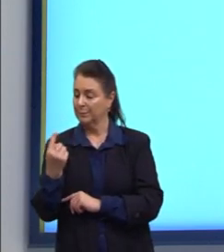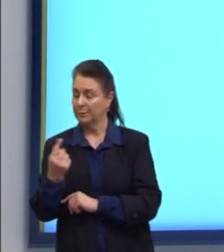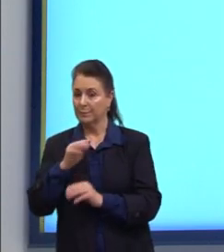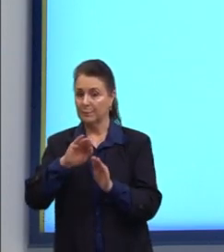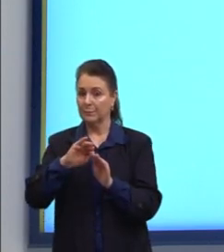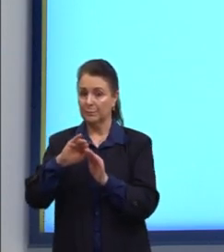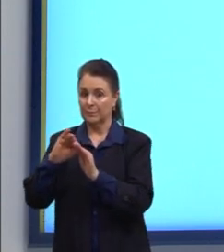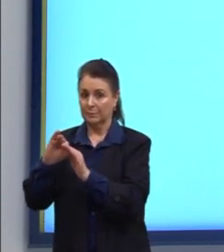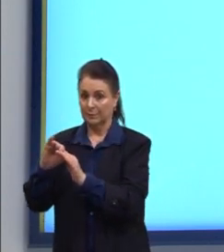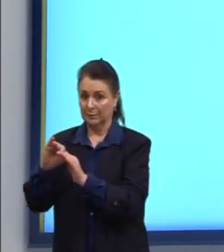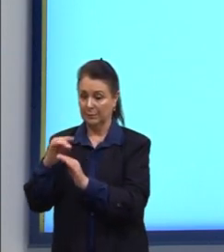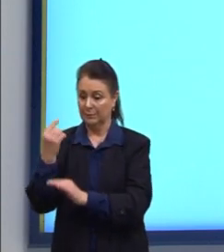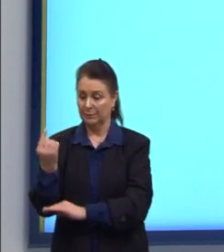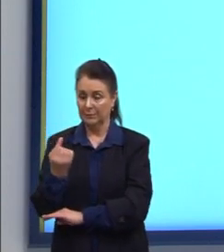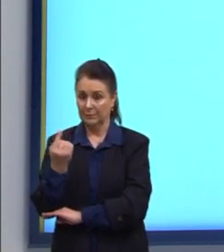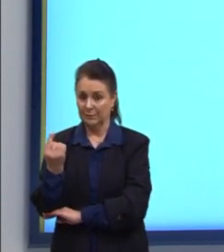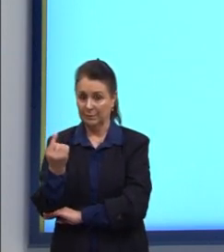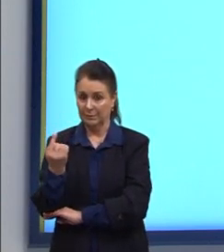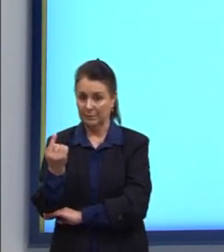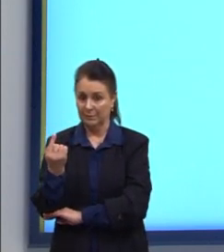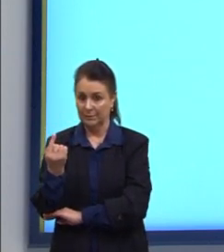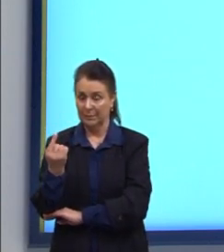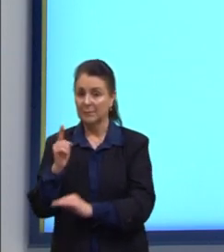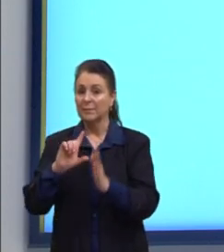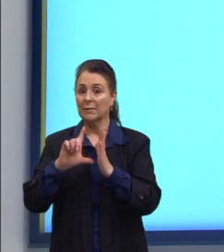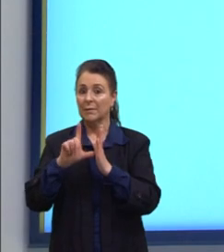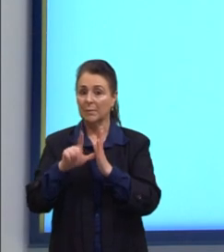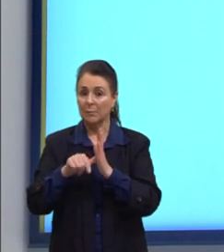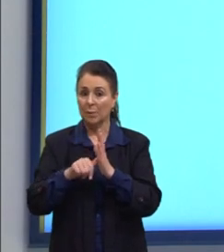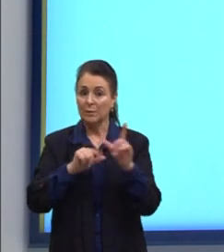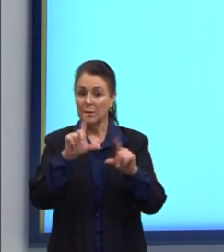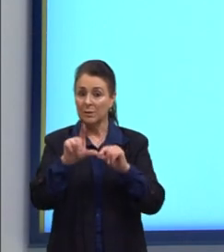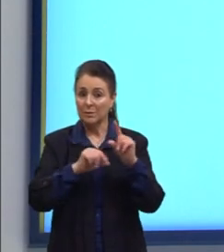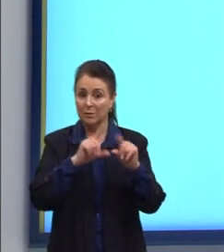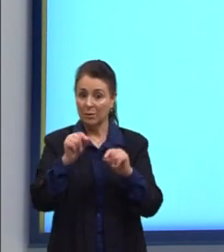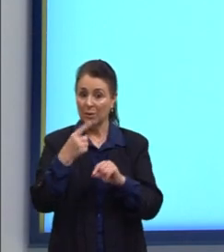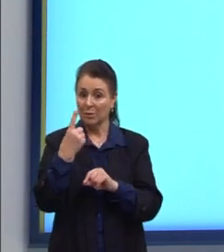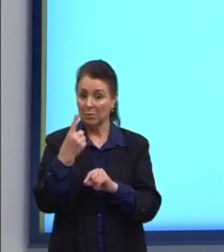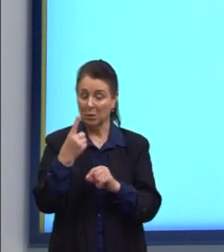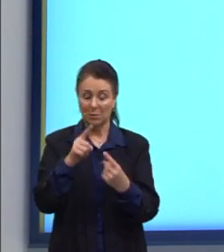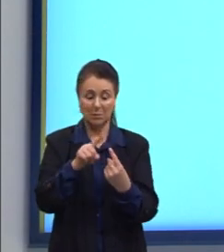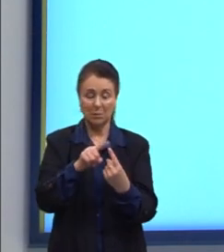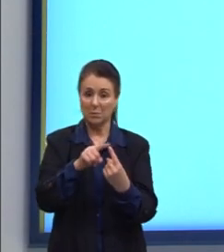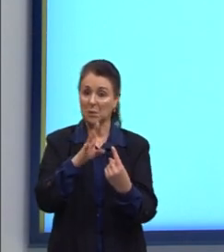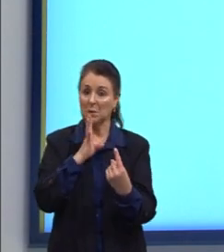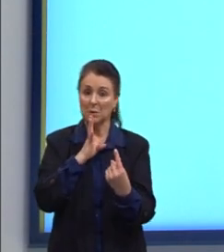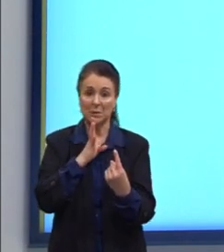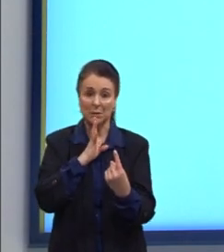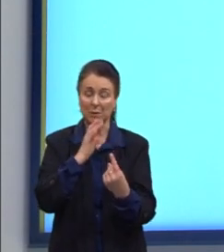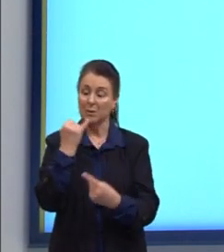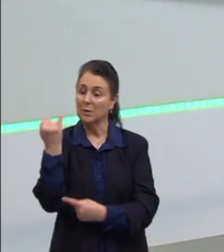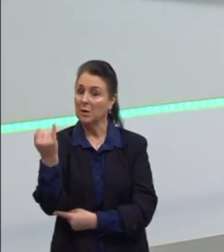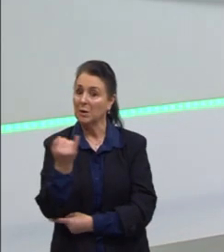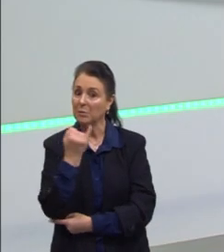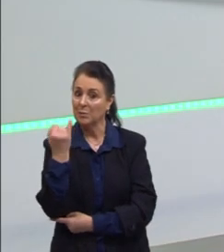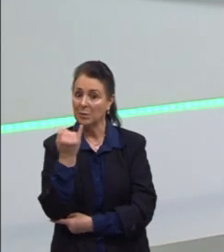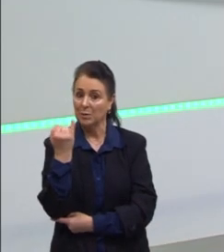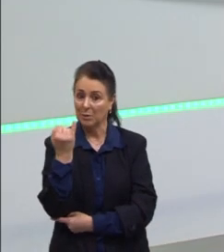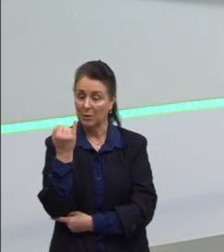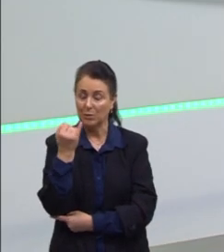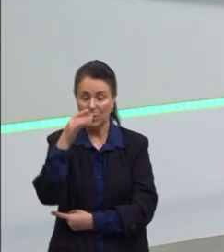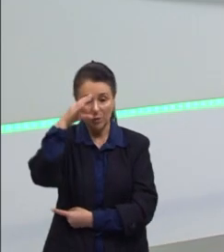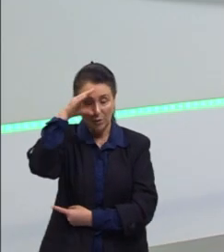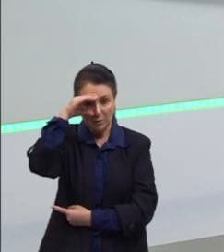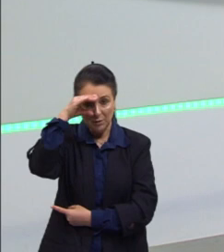vou escolher uma das equações e depois eu escolho uma das incógnitas mas é importante a gente observar porque